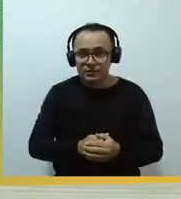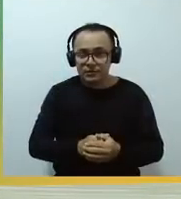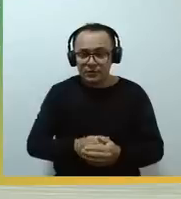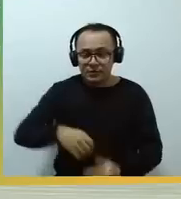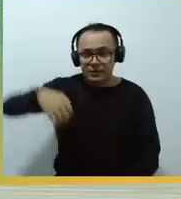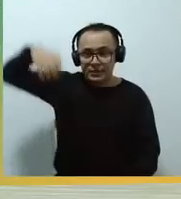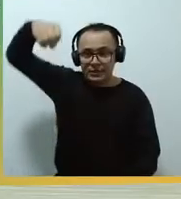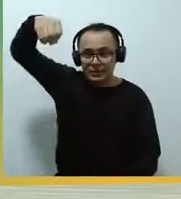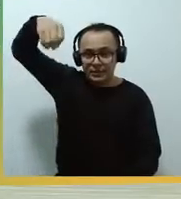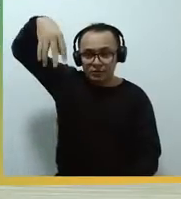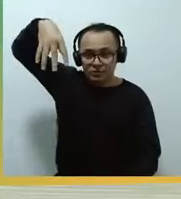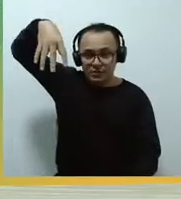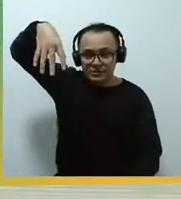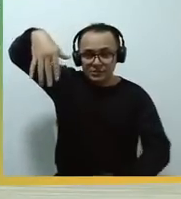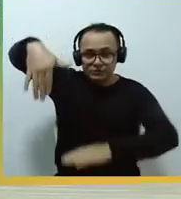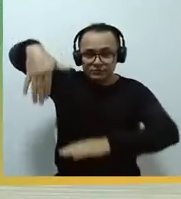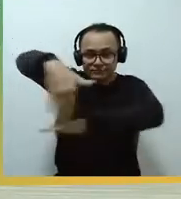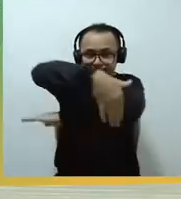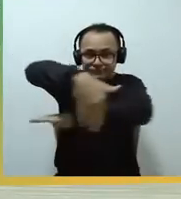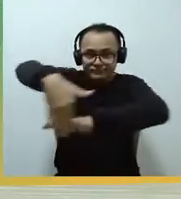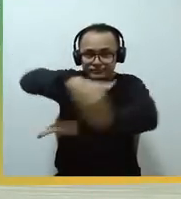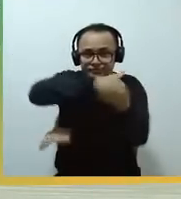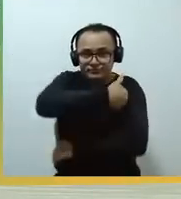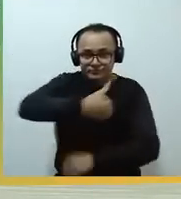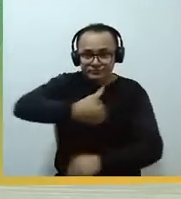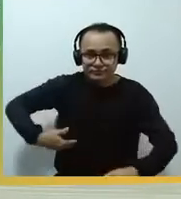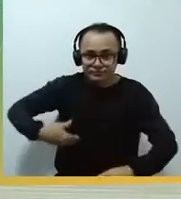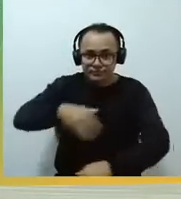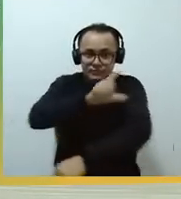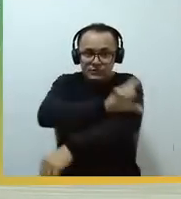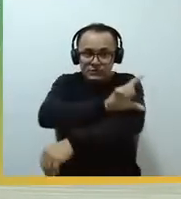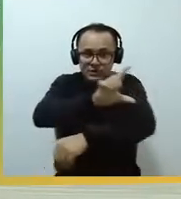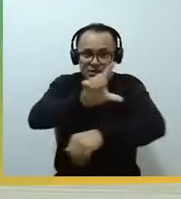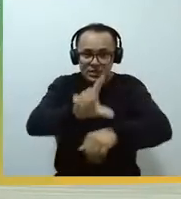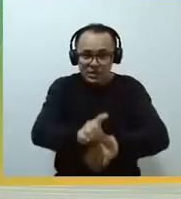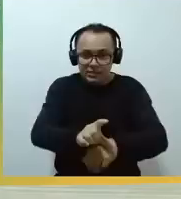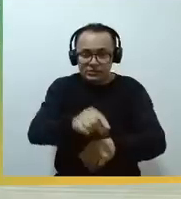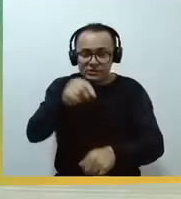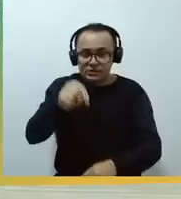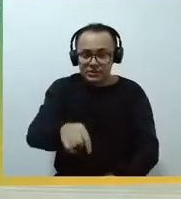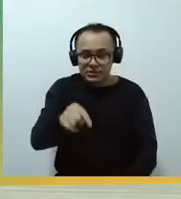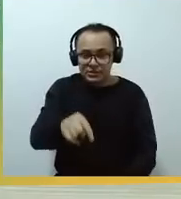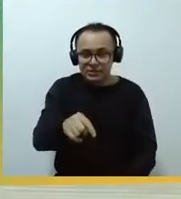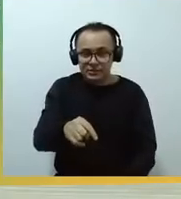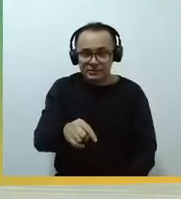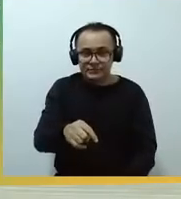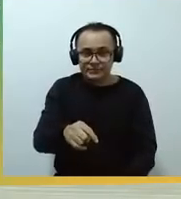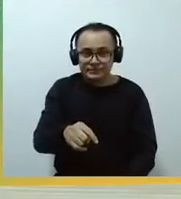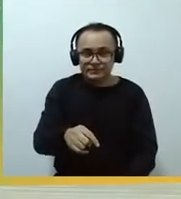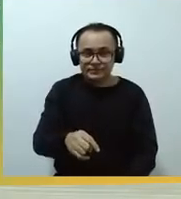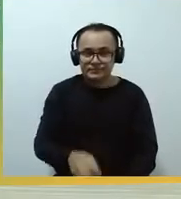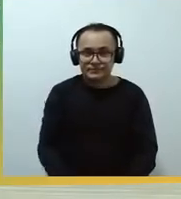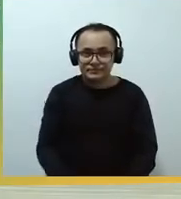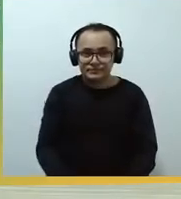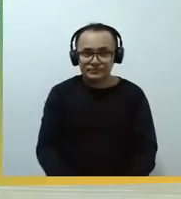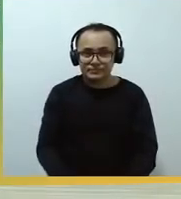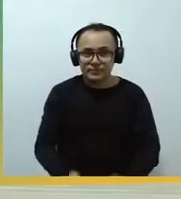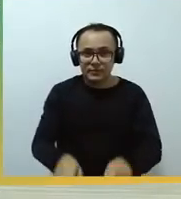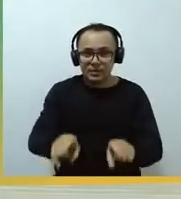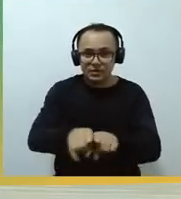pública entre o município de Lages. Perfeito, eu tenho aqui. E a Serrana